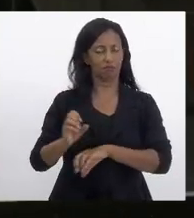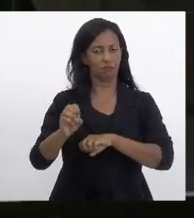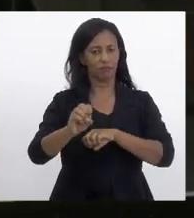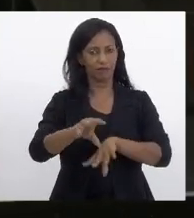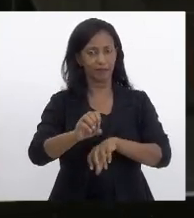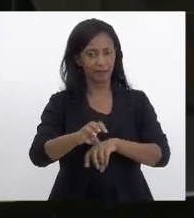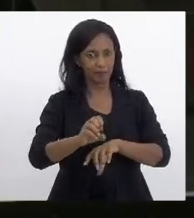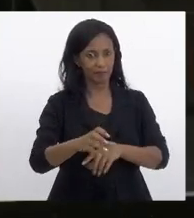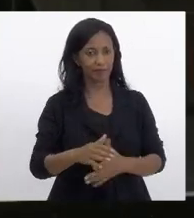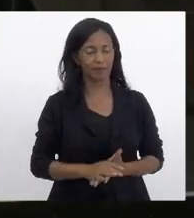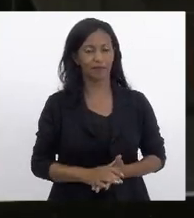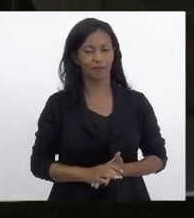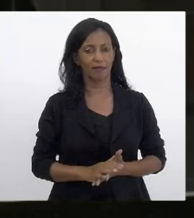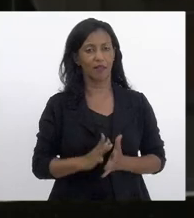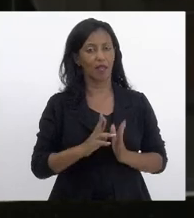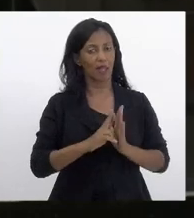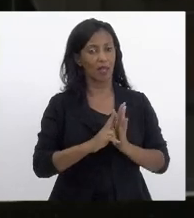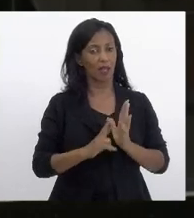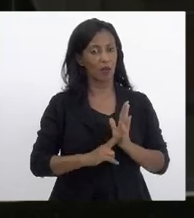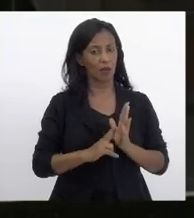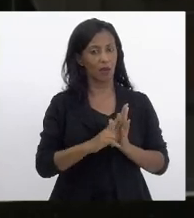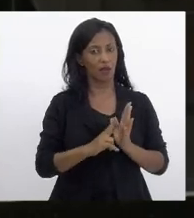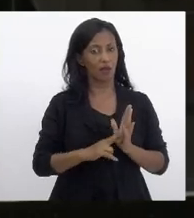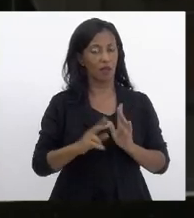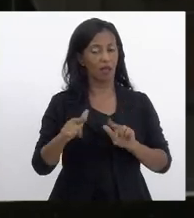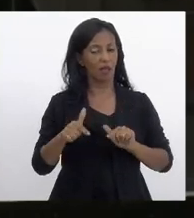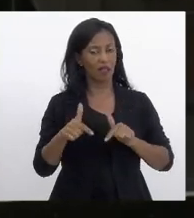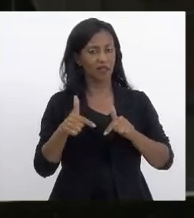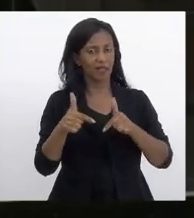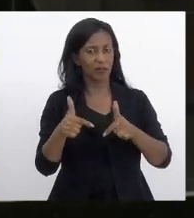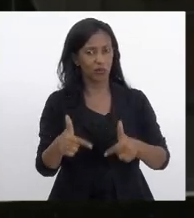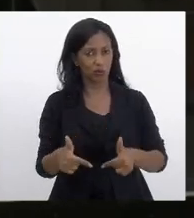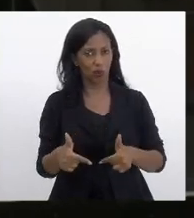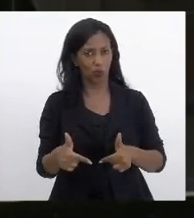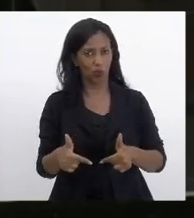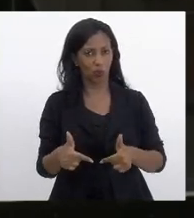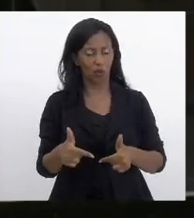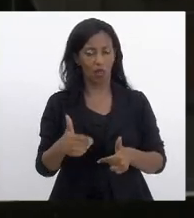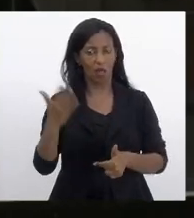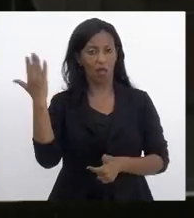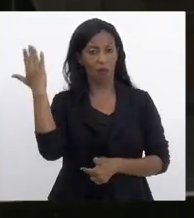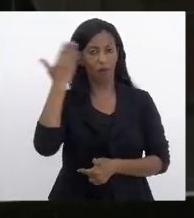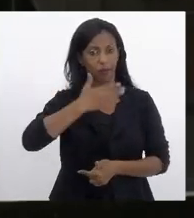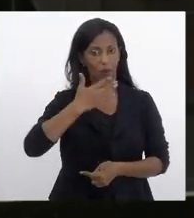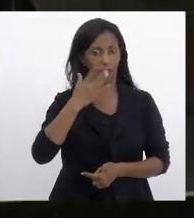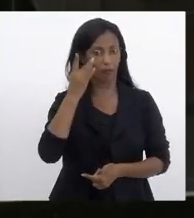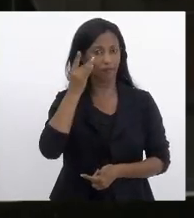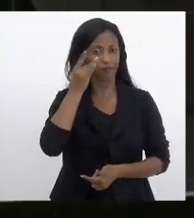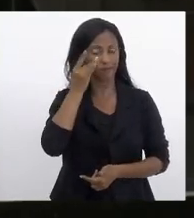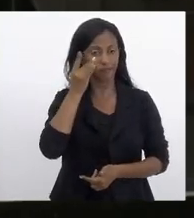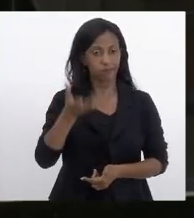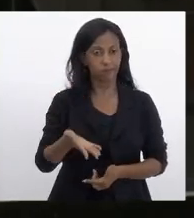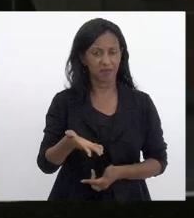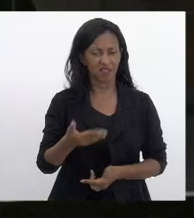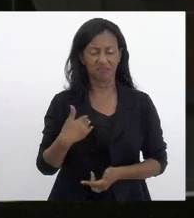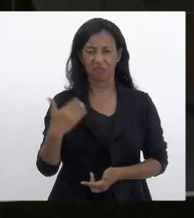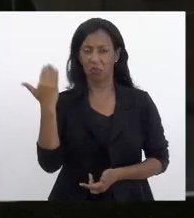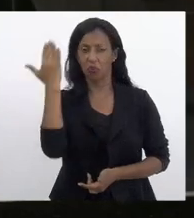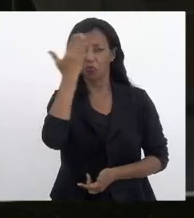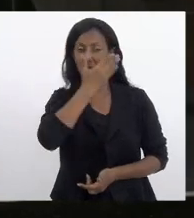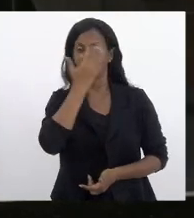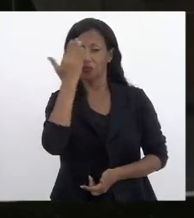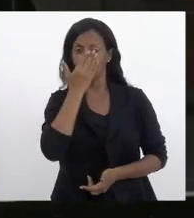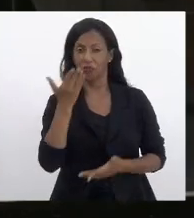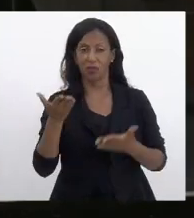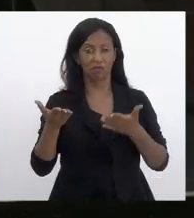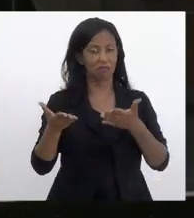Educação regulamentará as ações destinadas à comprovação. Eu não vi aqui a